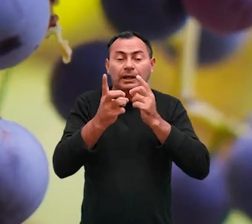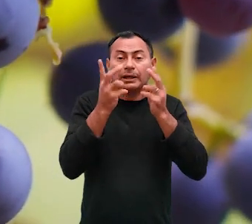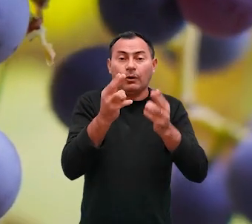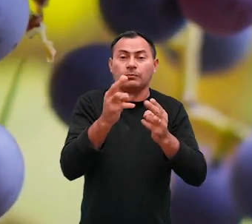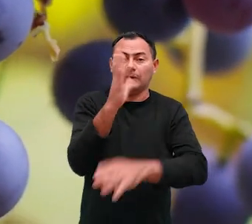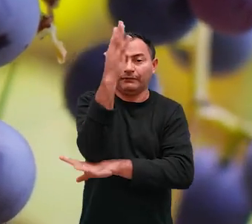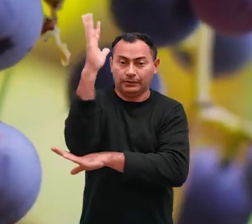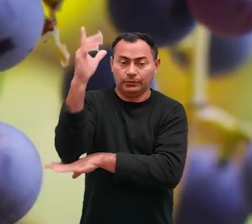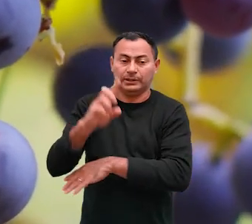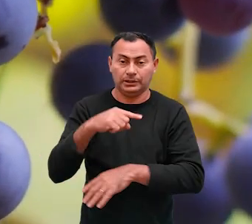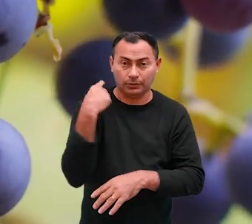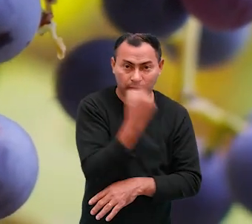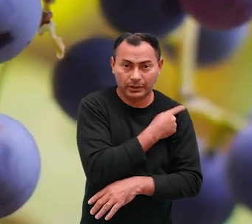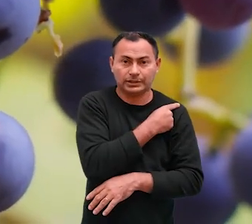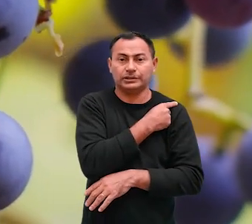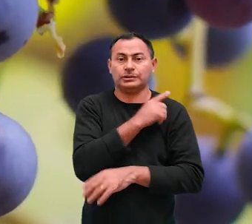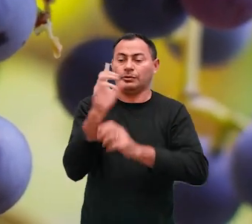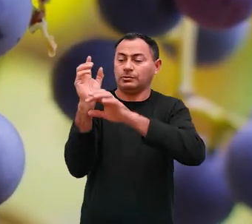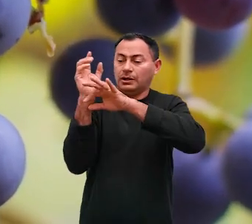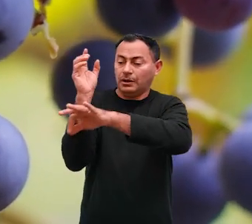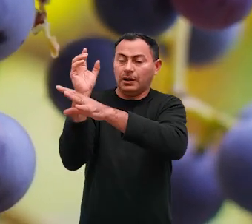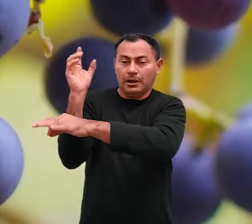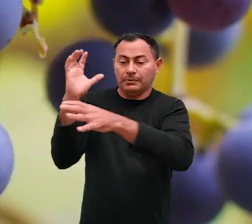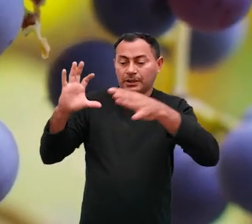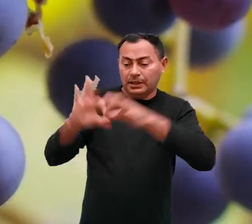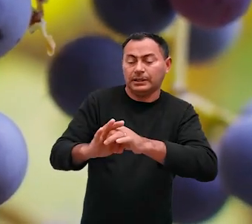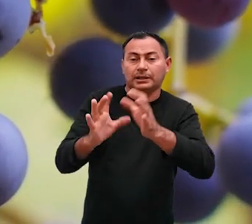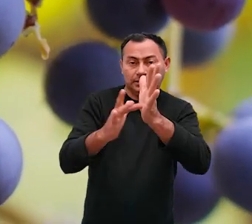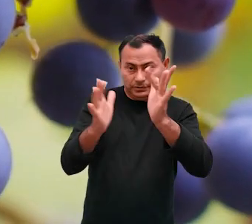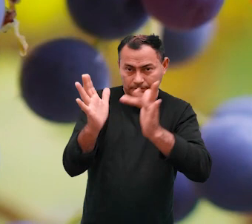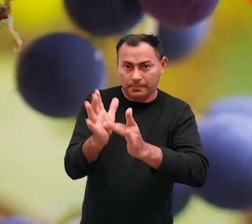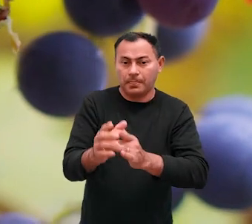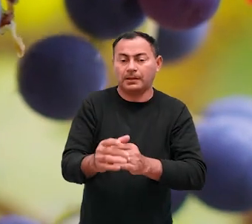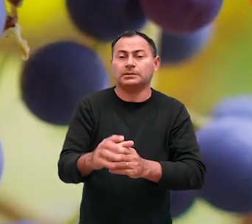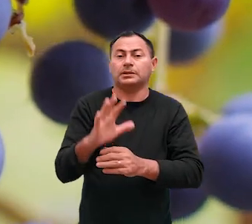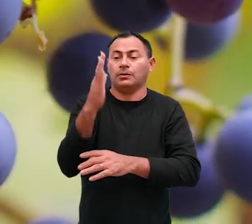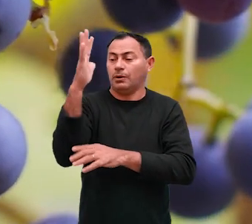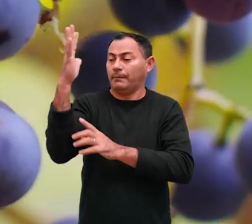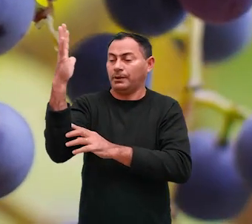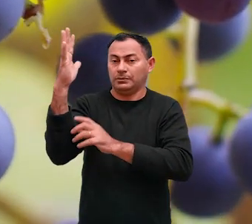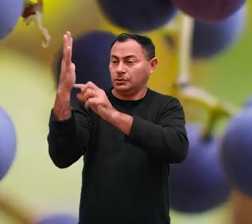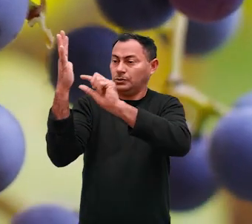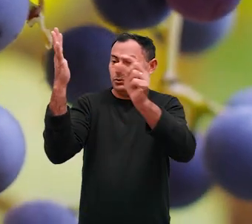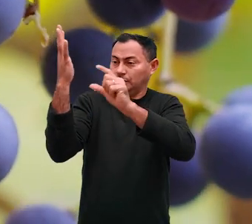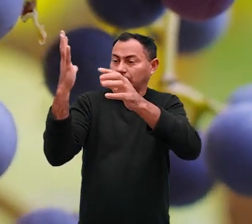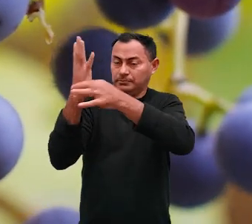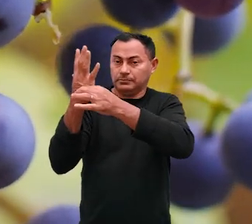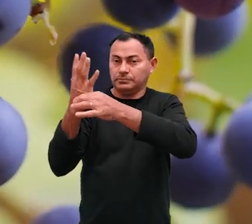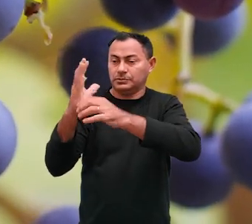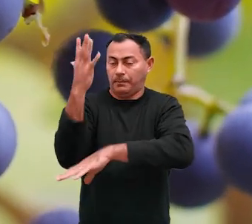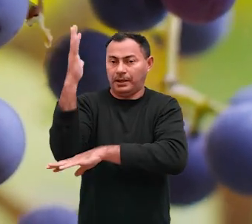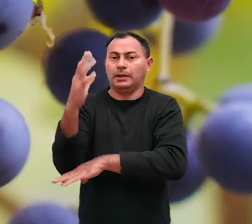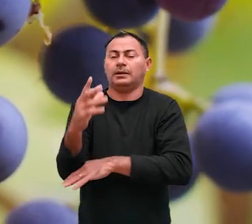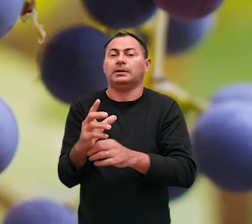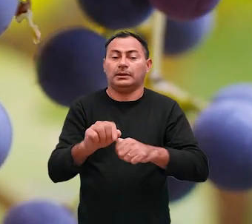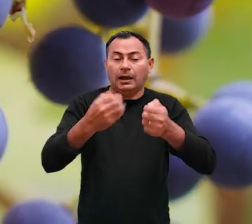e nós, seus ramos, ligados a esta videira. Se um ramo permanece na videira e dá frutos,